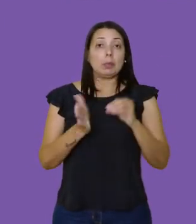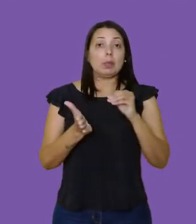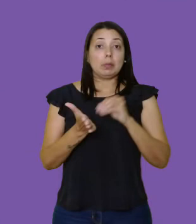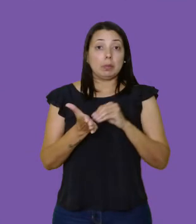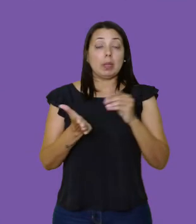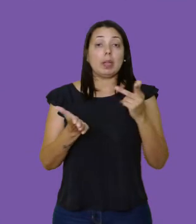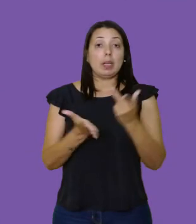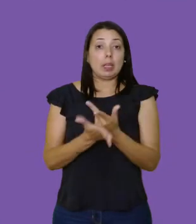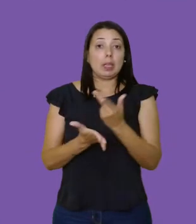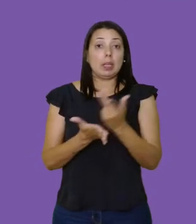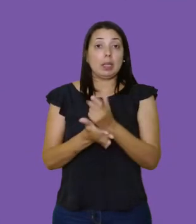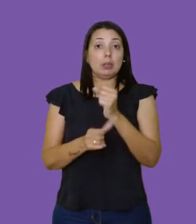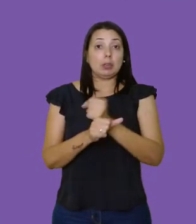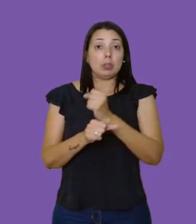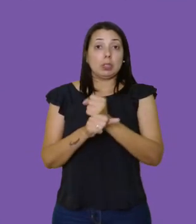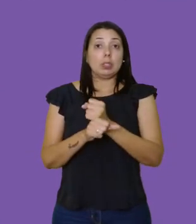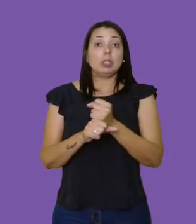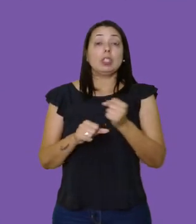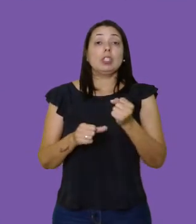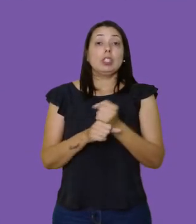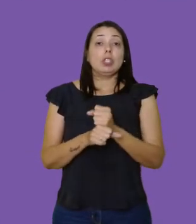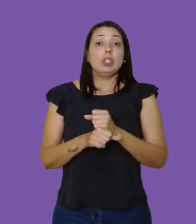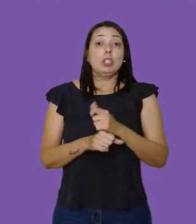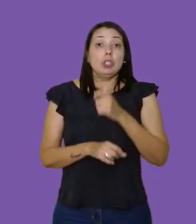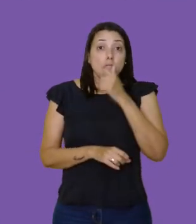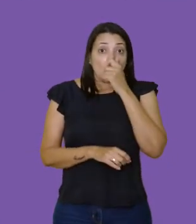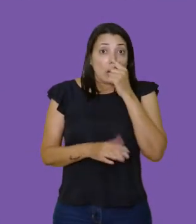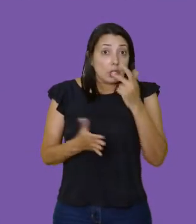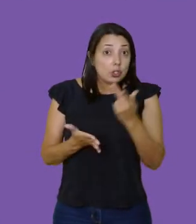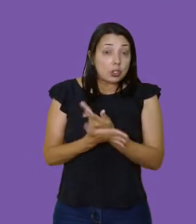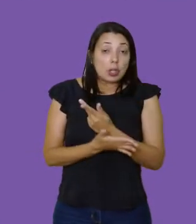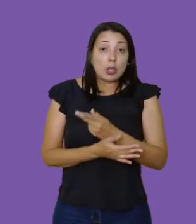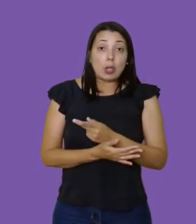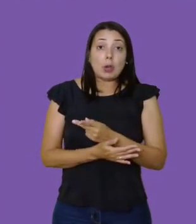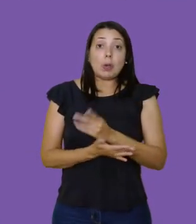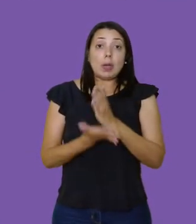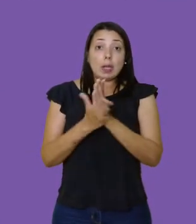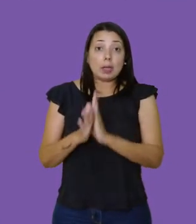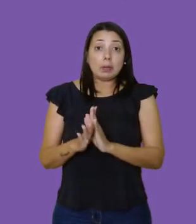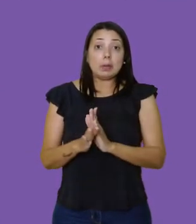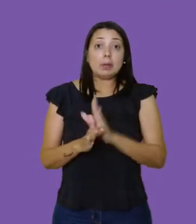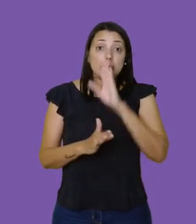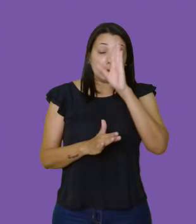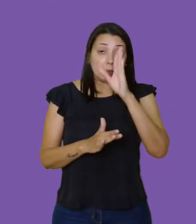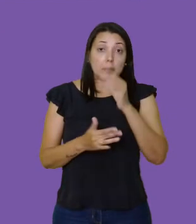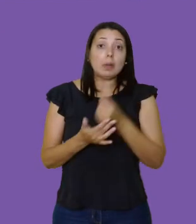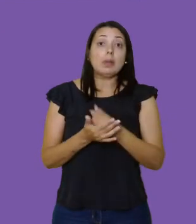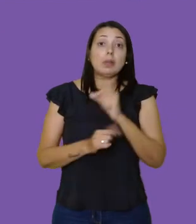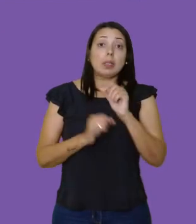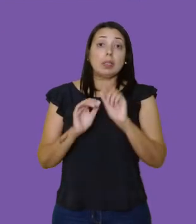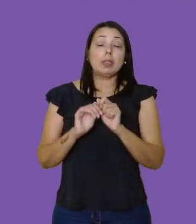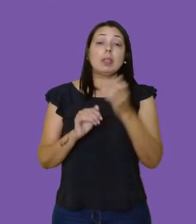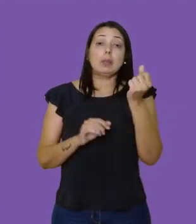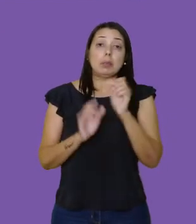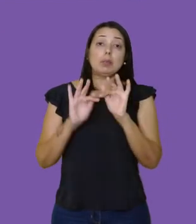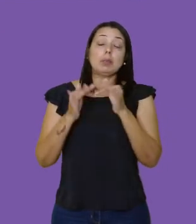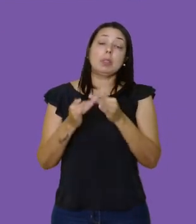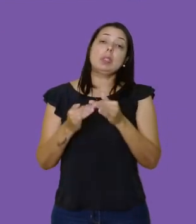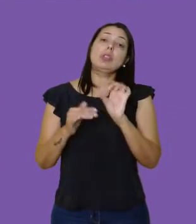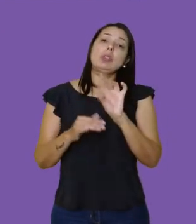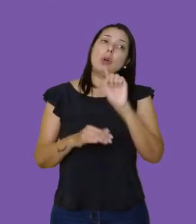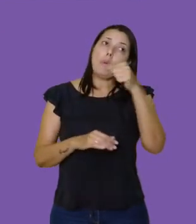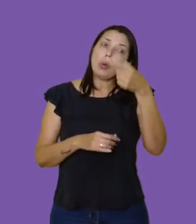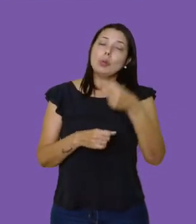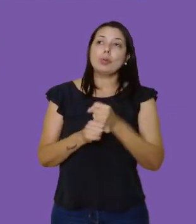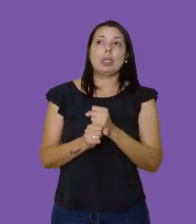mal feito, mal construído, cheio de penduricalho, que elimina as principais qualidades do Bolsa Família e que só tem dinheiro para funcionar o ano que